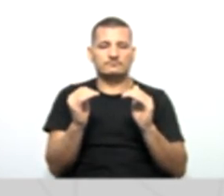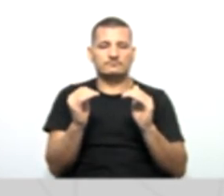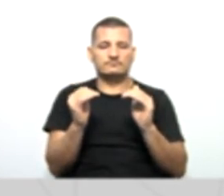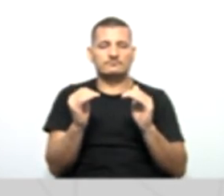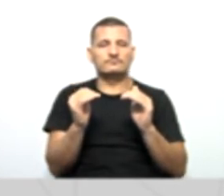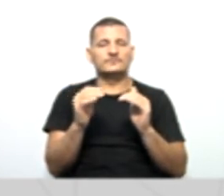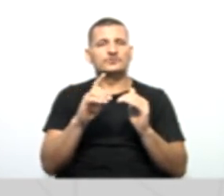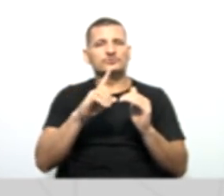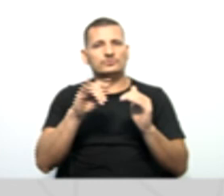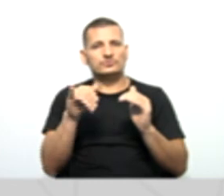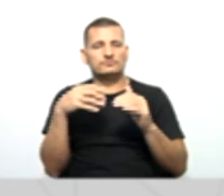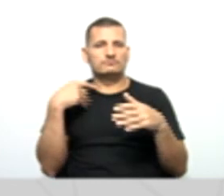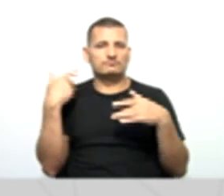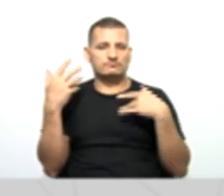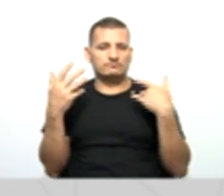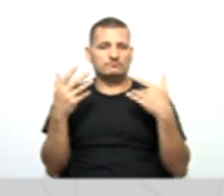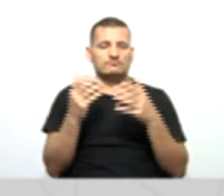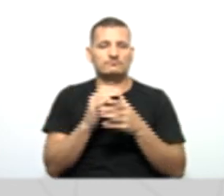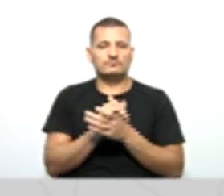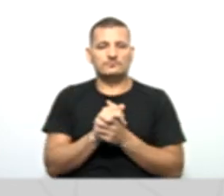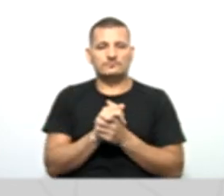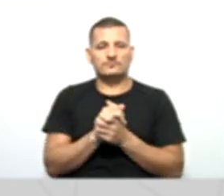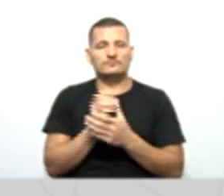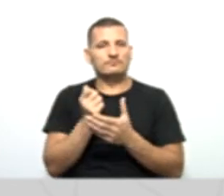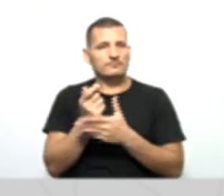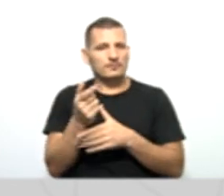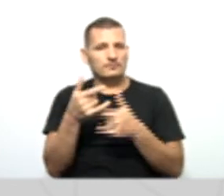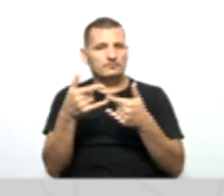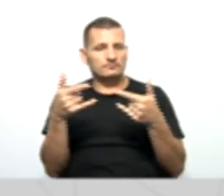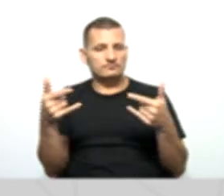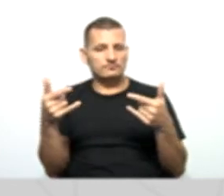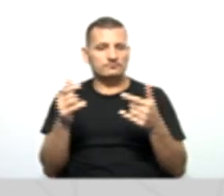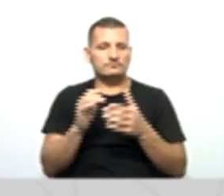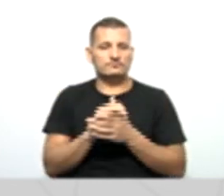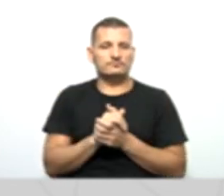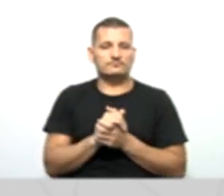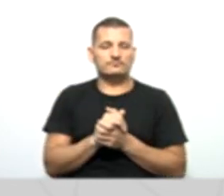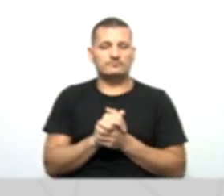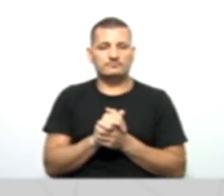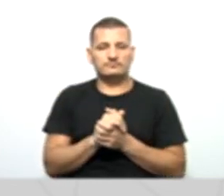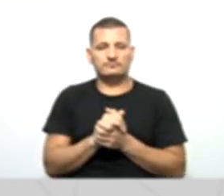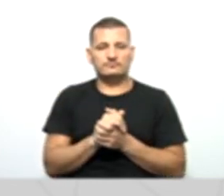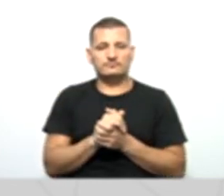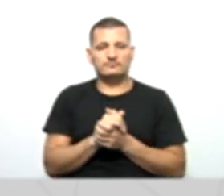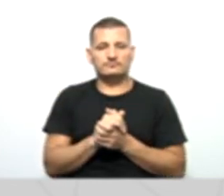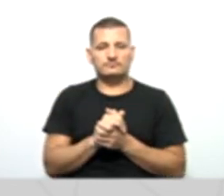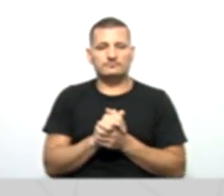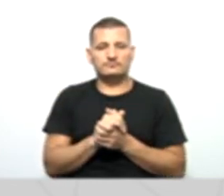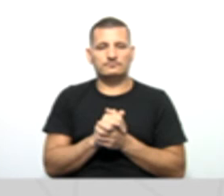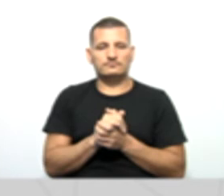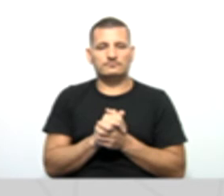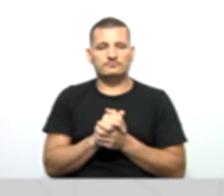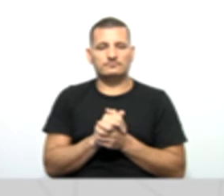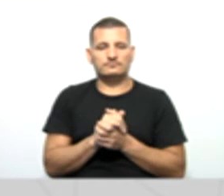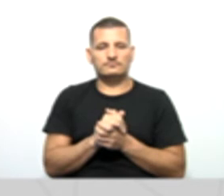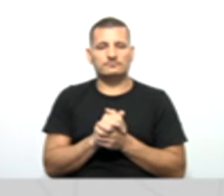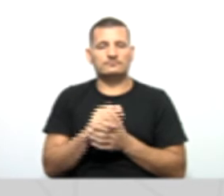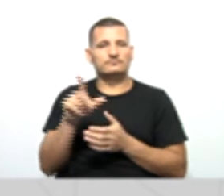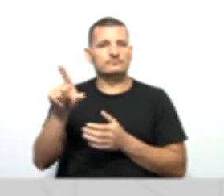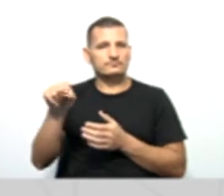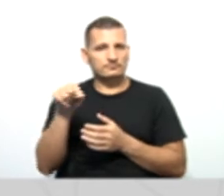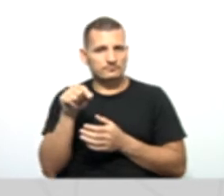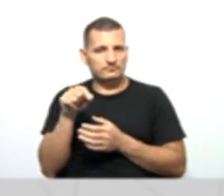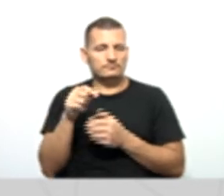datas e passeios. Aí eu venho aqui, aquisição de passagens. Para mim fazer a aquisição das passagens, o que eu preciso fazer? Escolher o